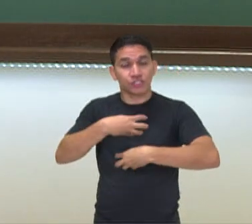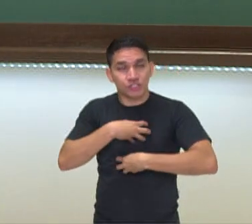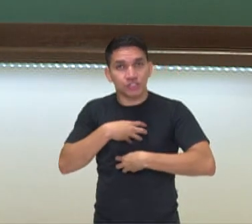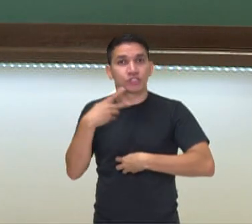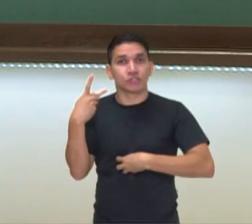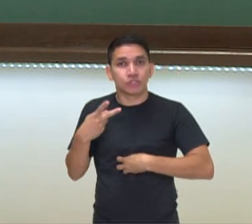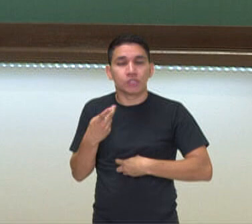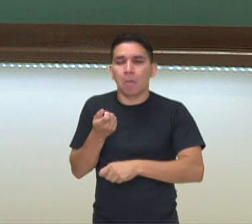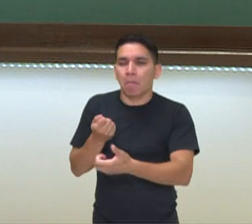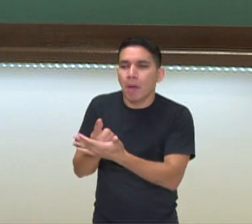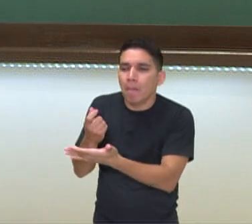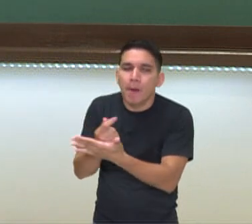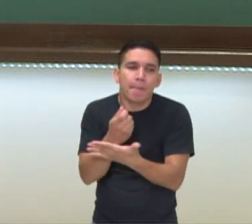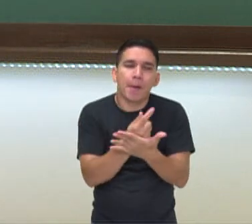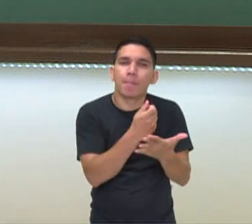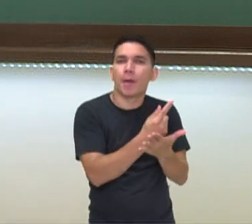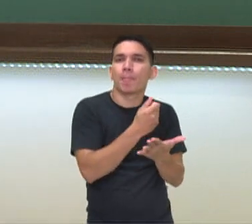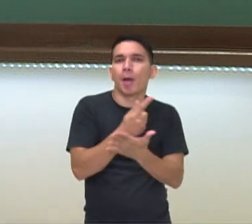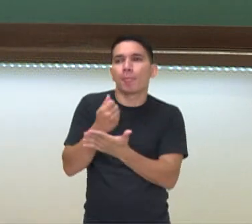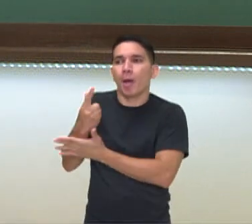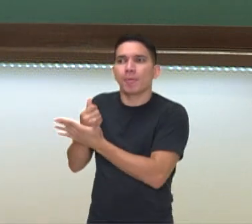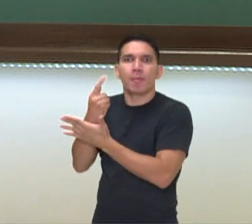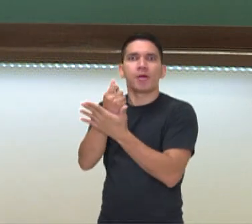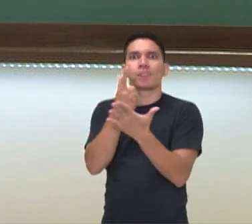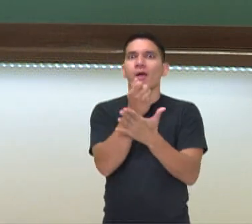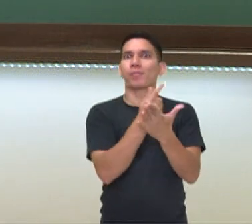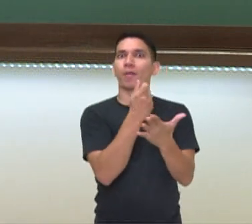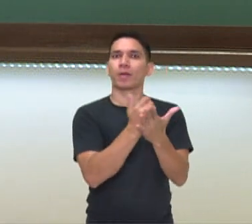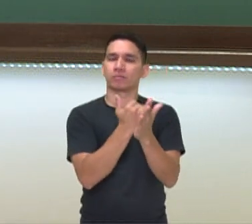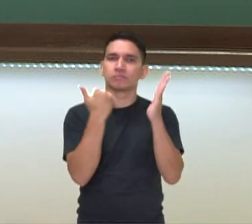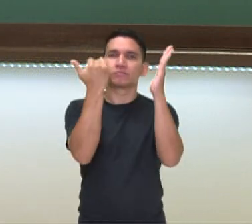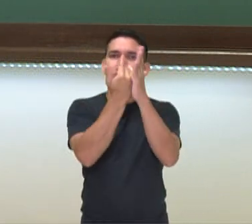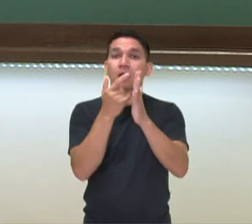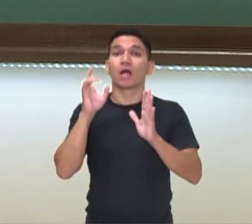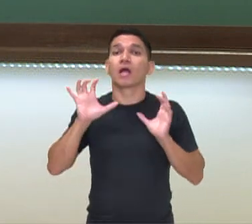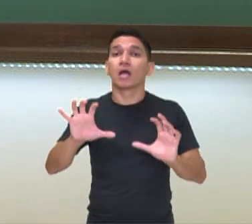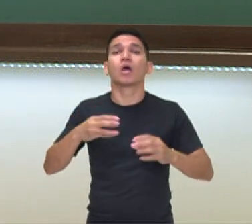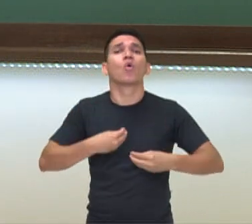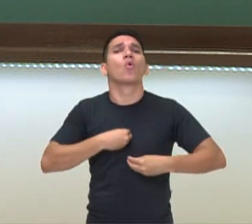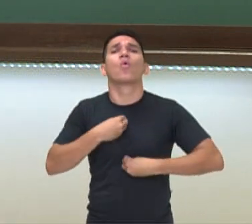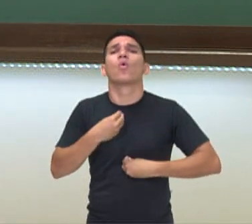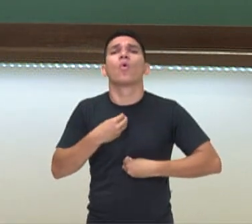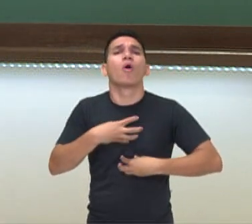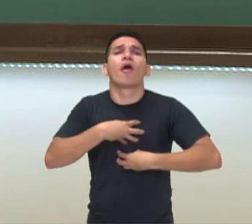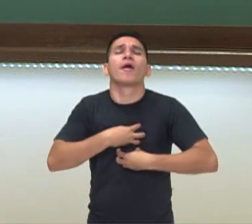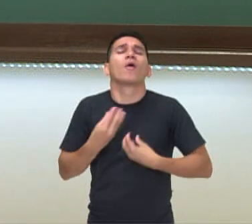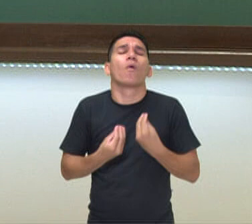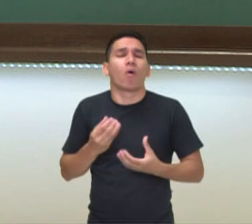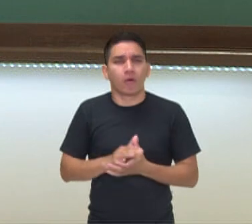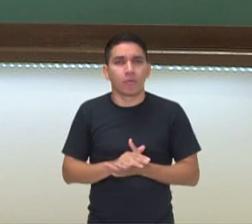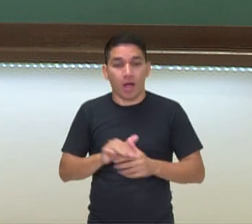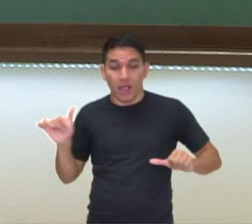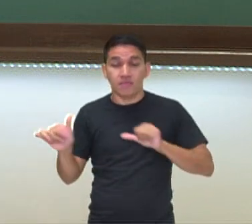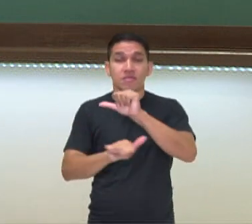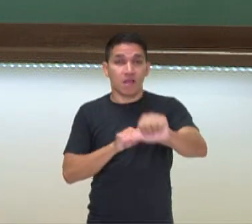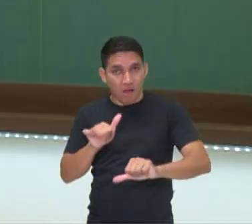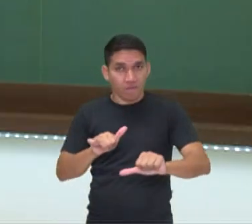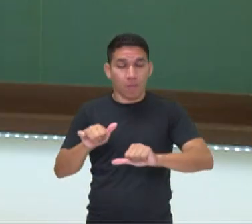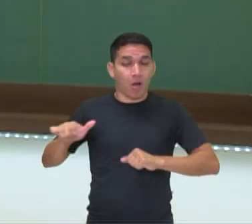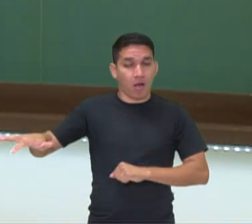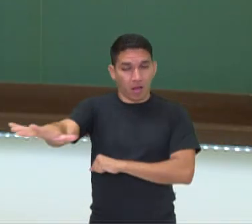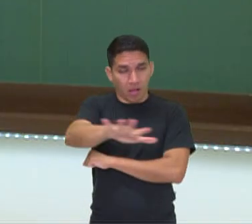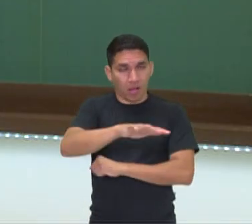de consumo que incentiva o consumismo, de que forma essa sociedade ela transformou a paisagem.